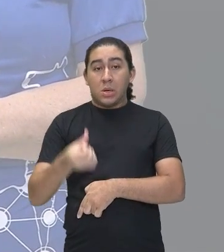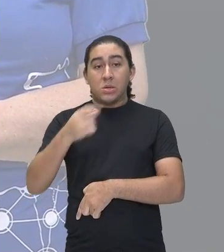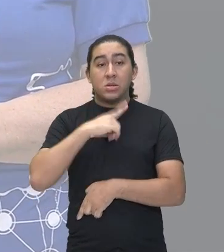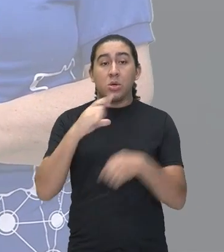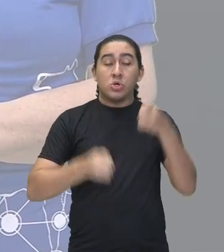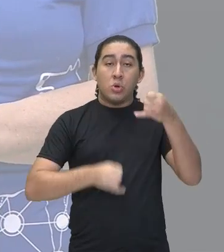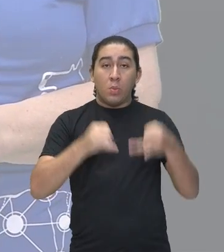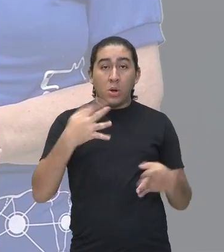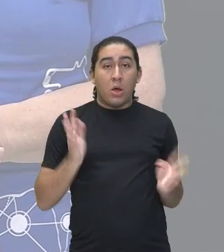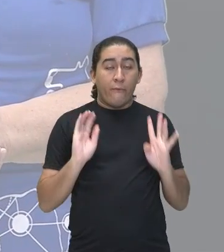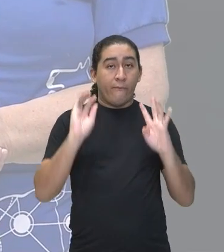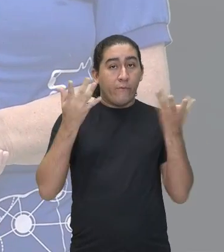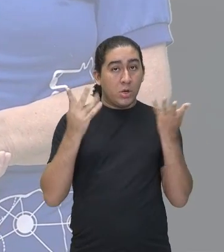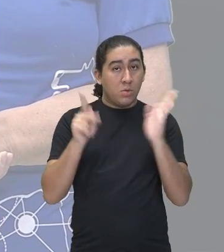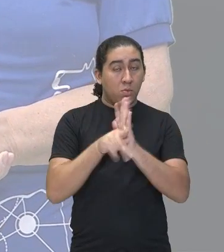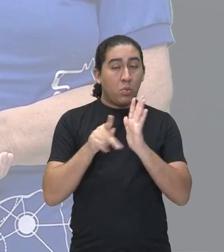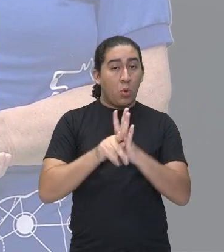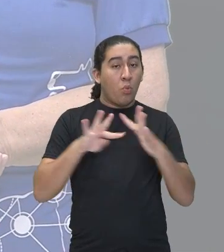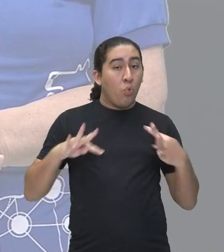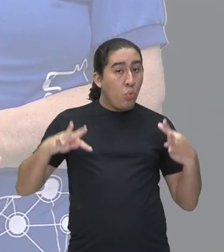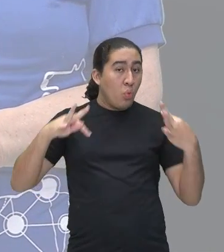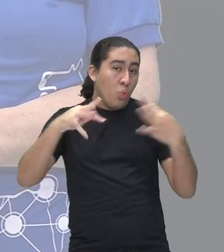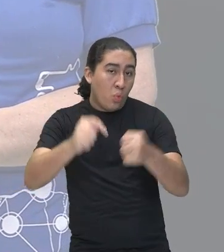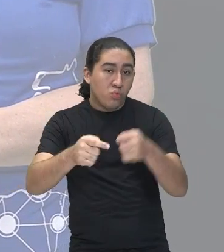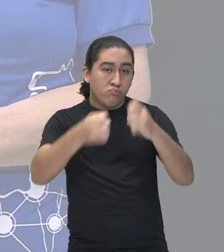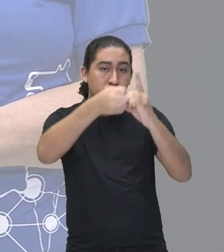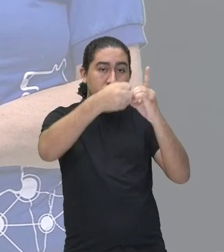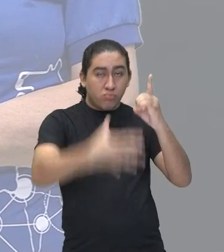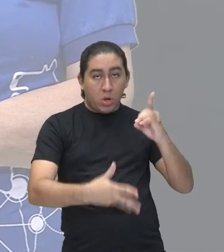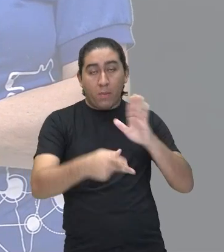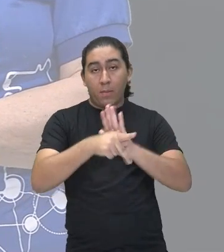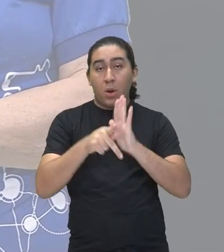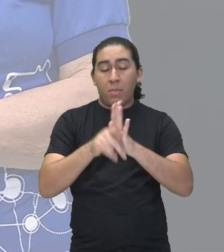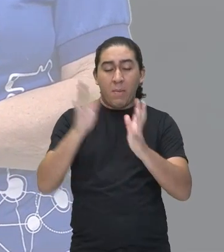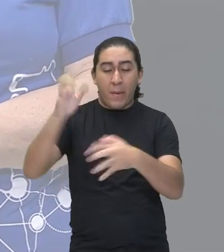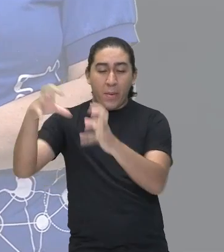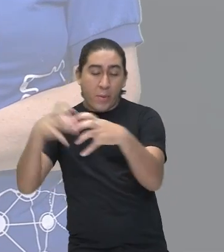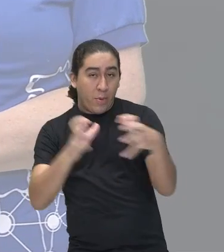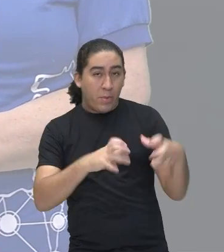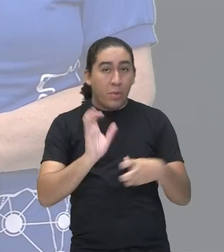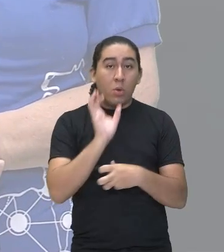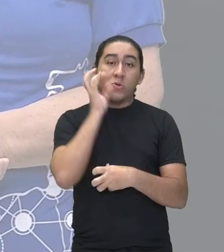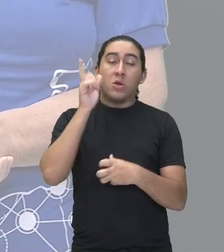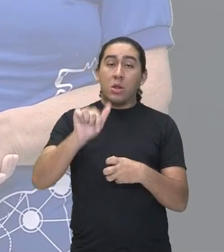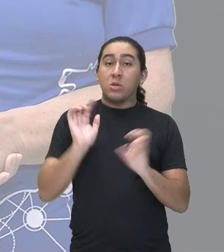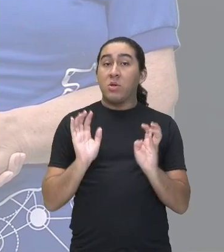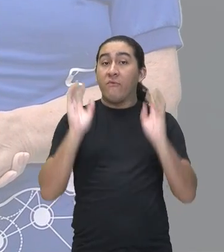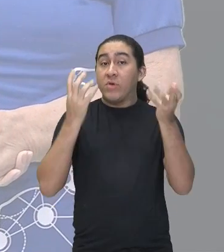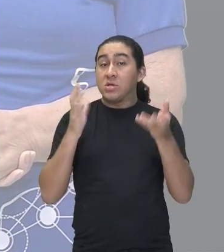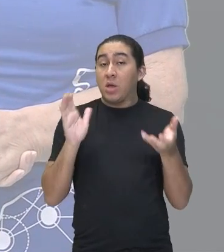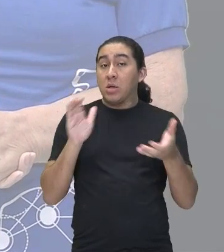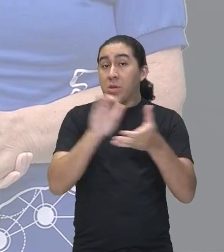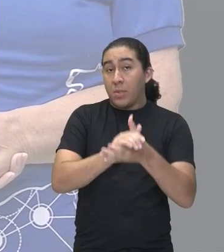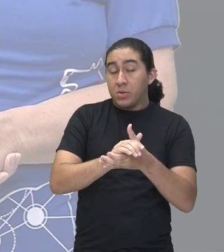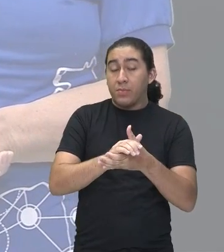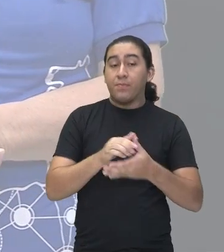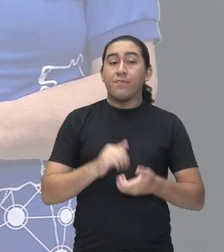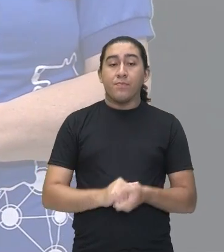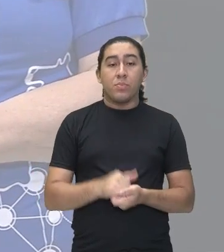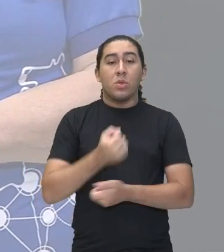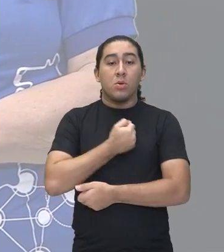dos festejos, descrição sobre as confusões causadas na festa de casamento. Na carta